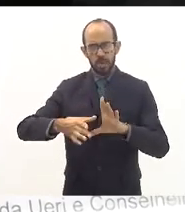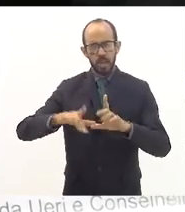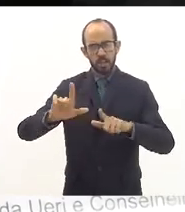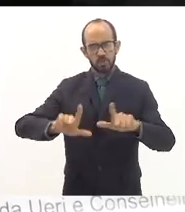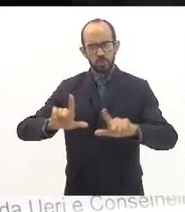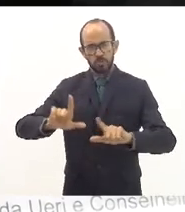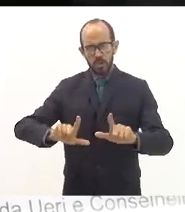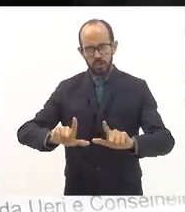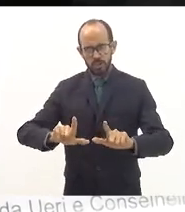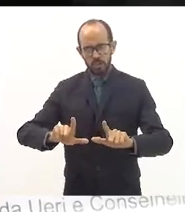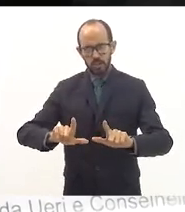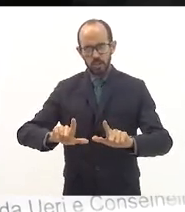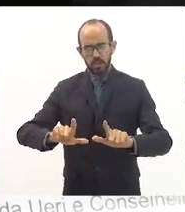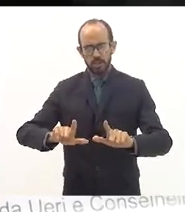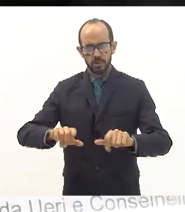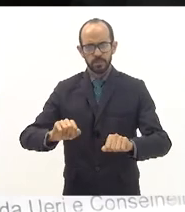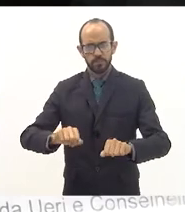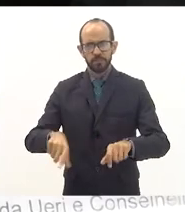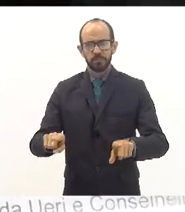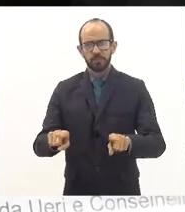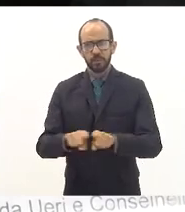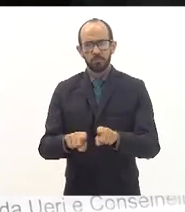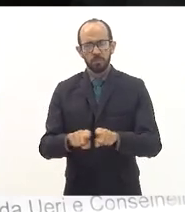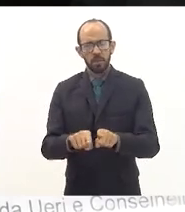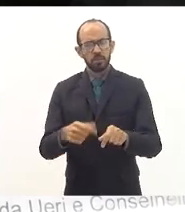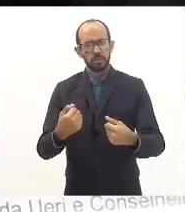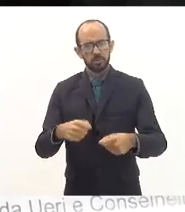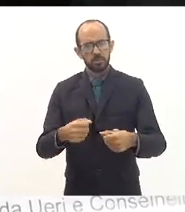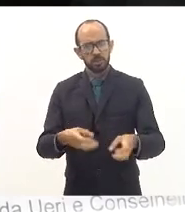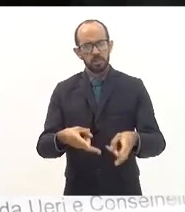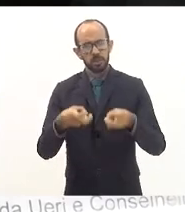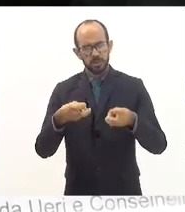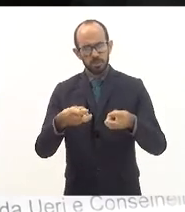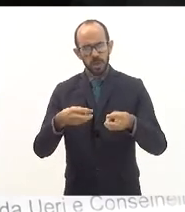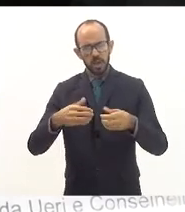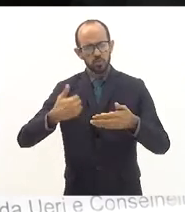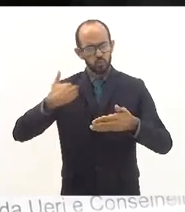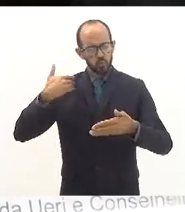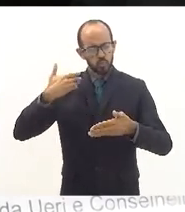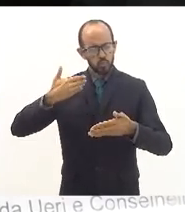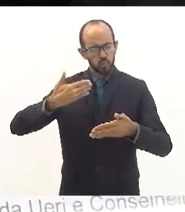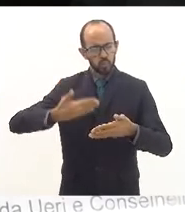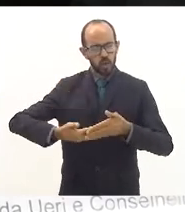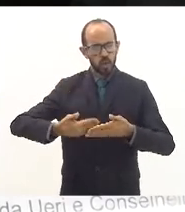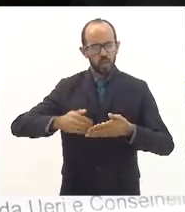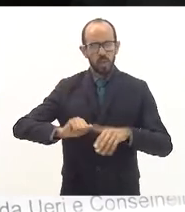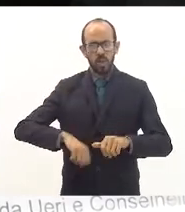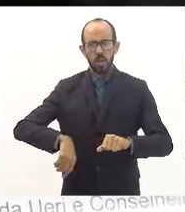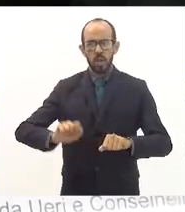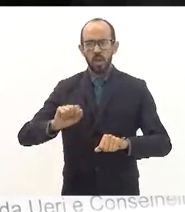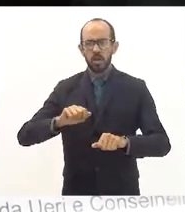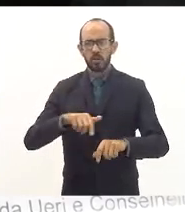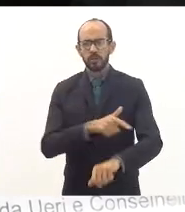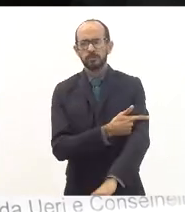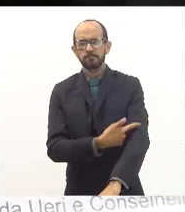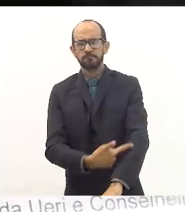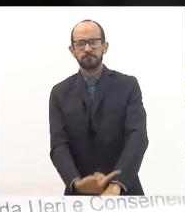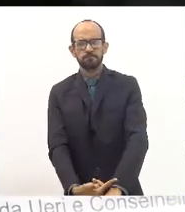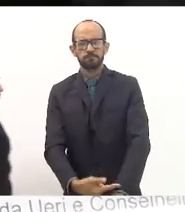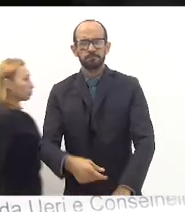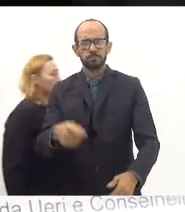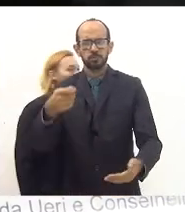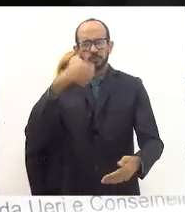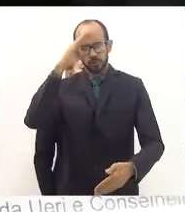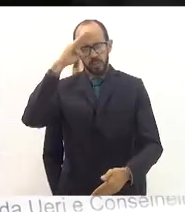imprensa, e basta para isso olhar a sua longa e cordial convivência com os regimes